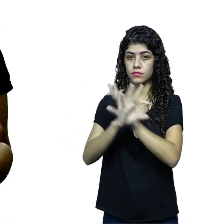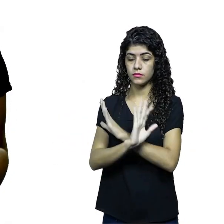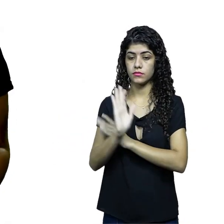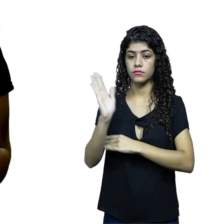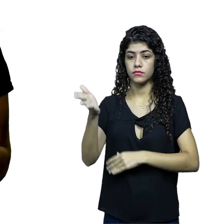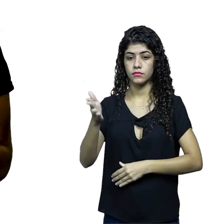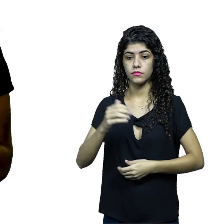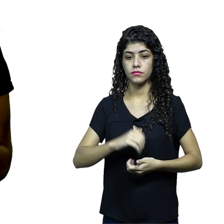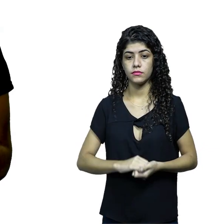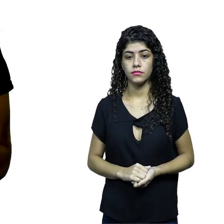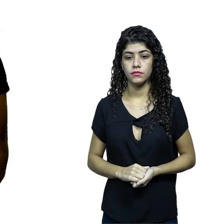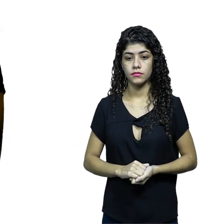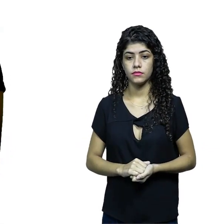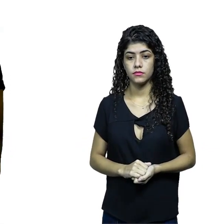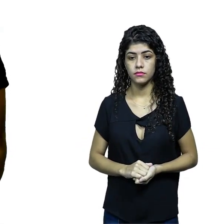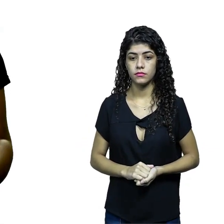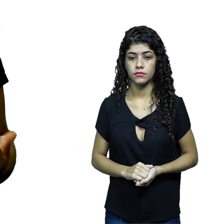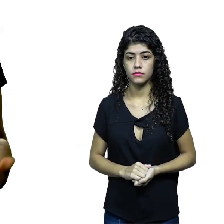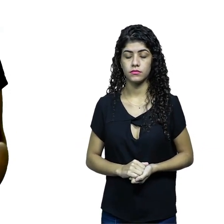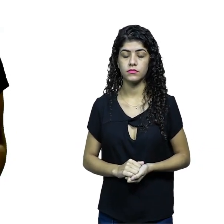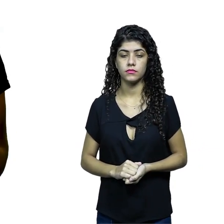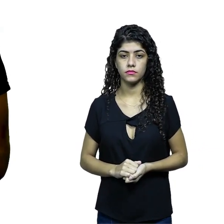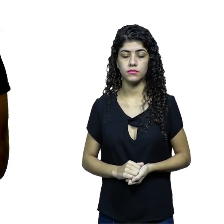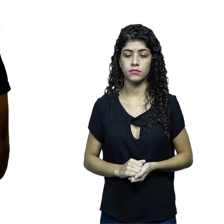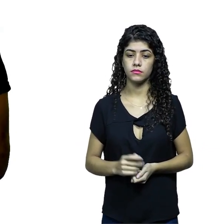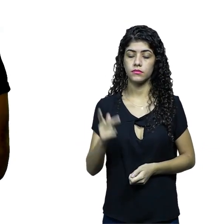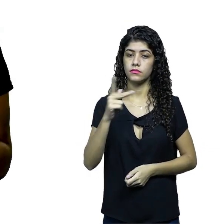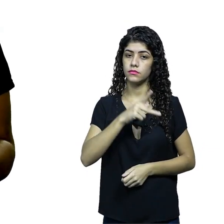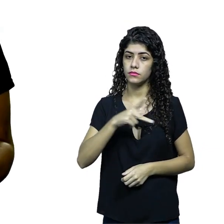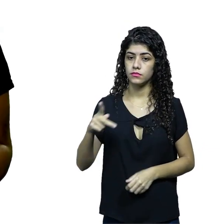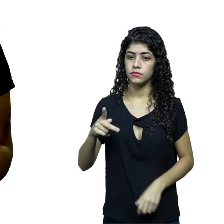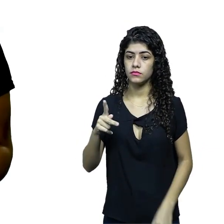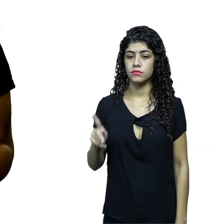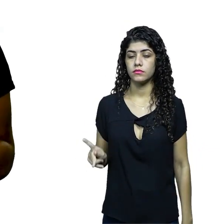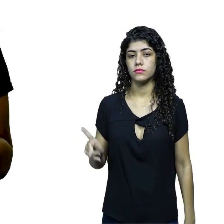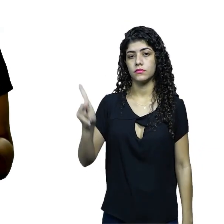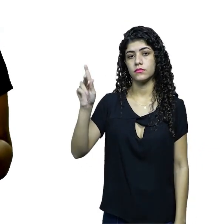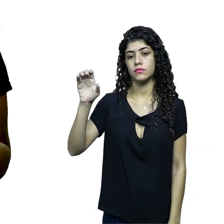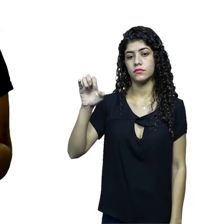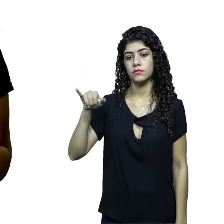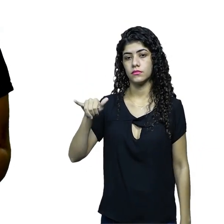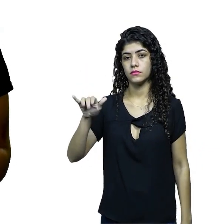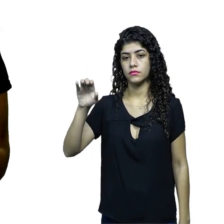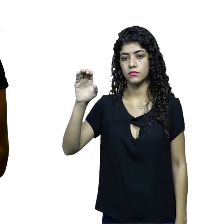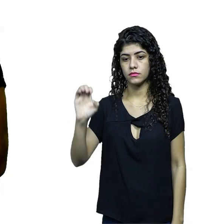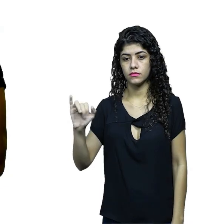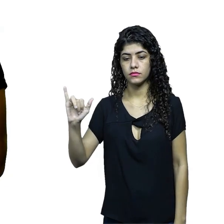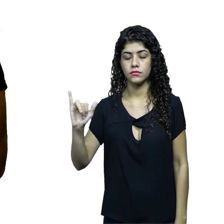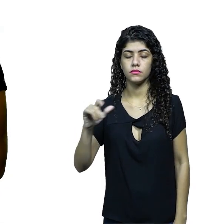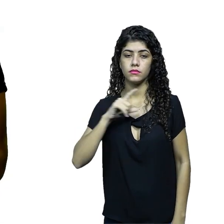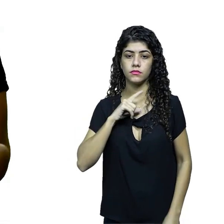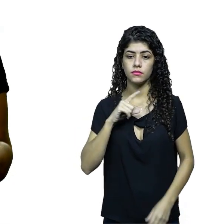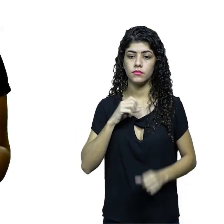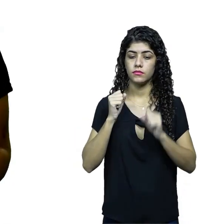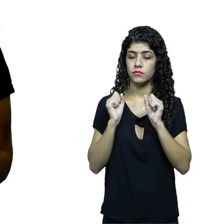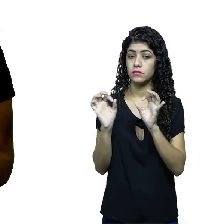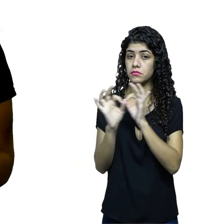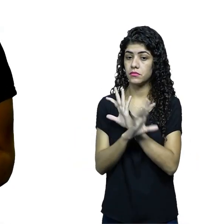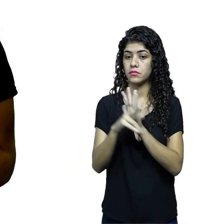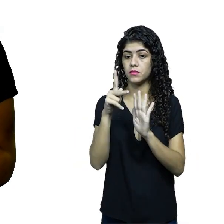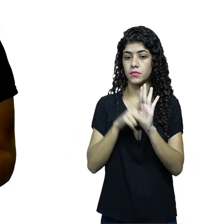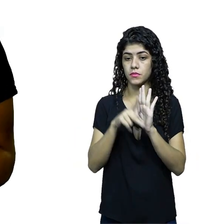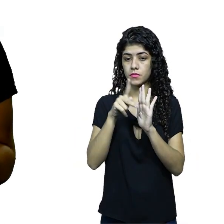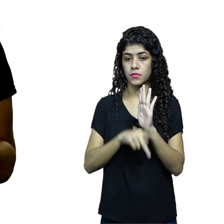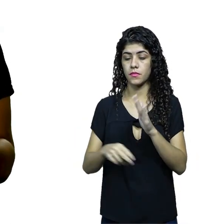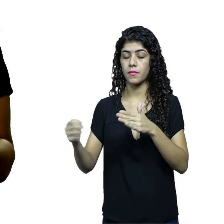no módulo final. A professora Casey acabou de propor que vocês terminem o projeto de vocês e mandem por e-mail